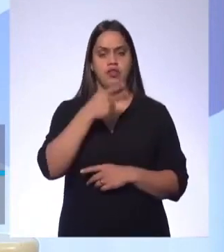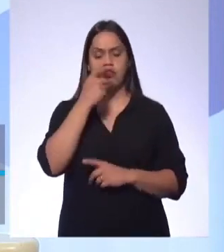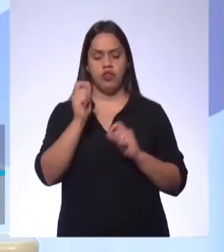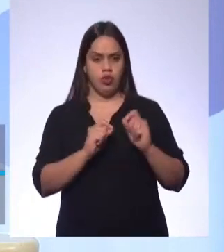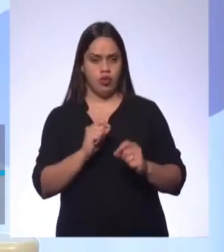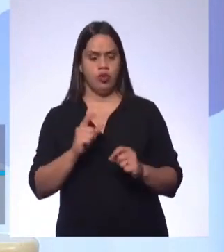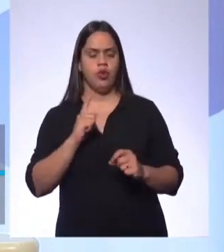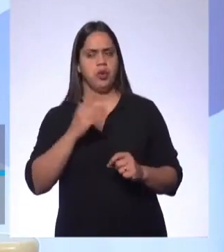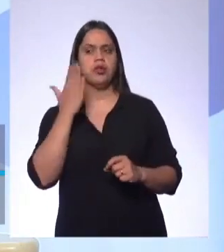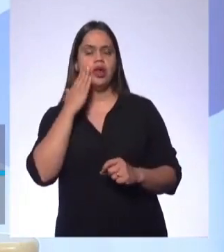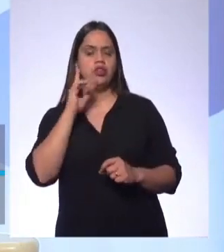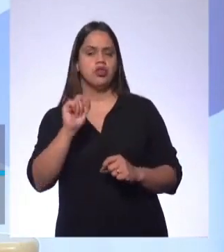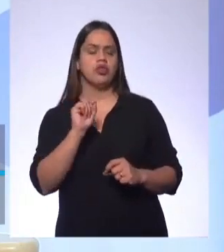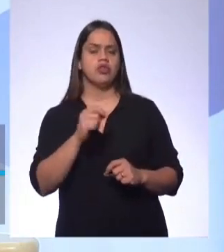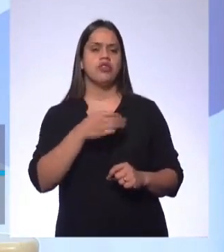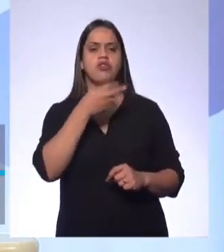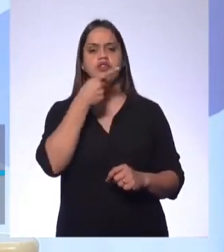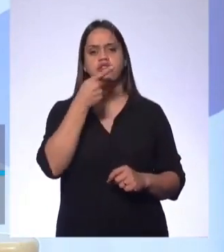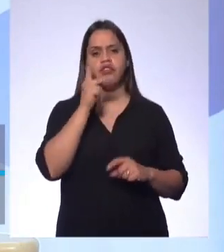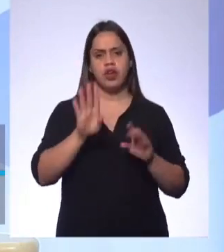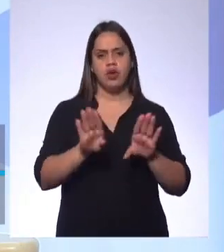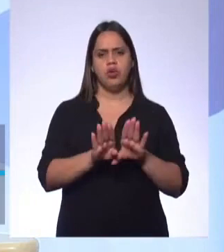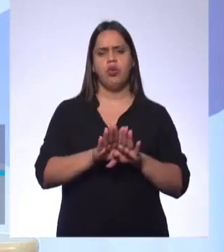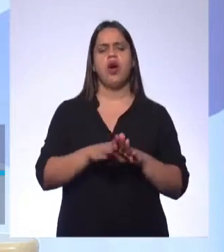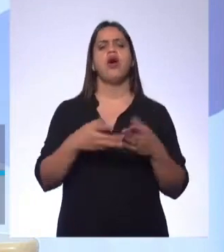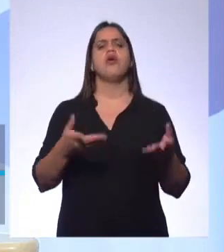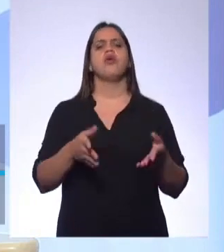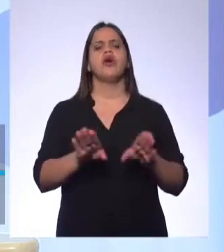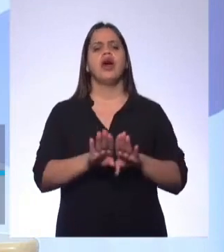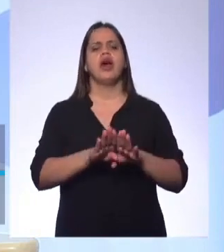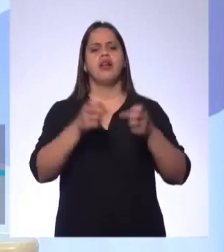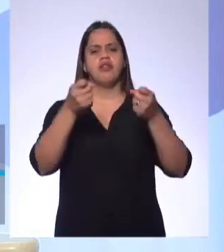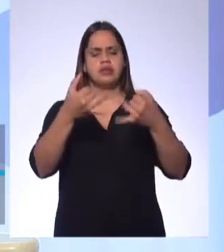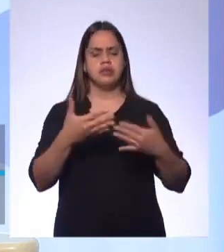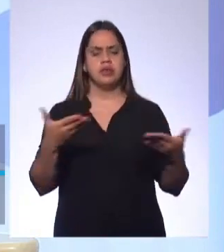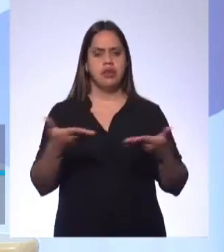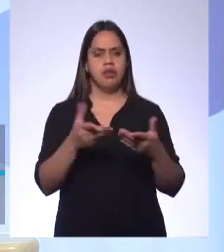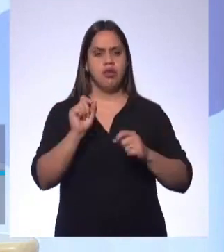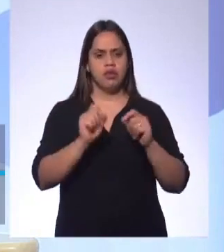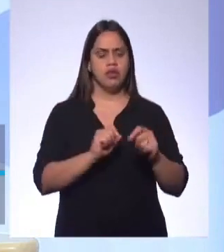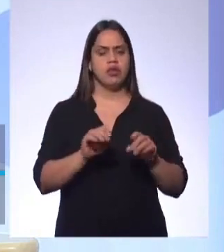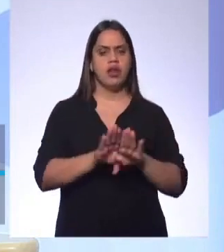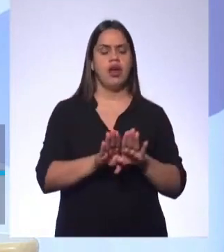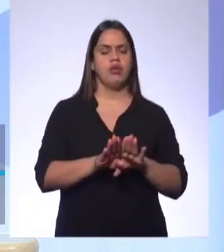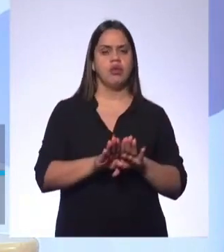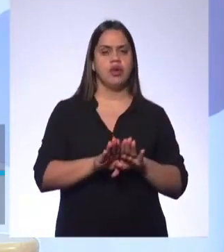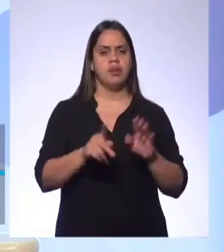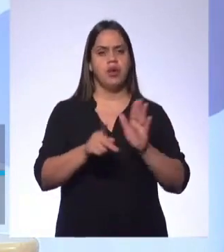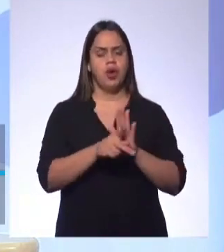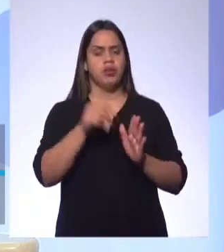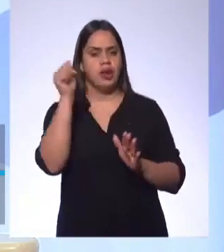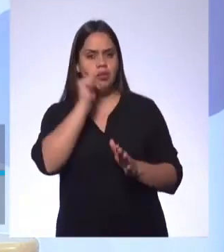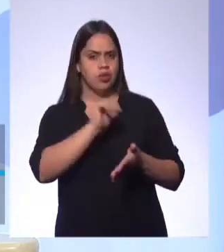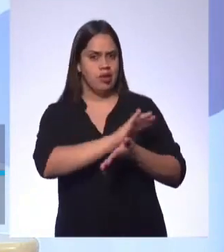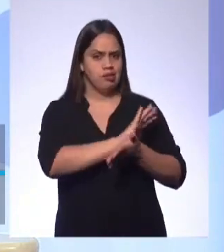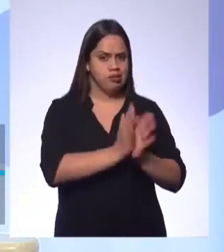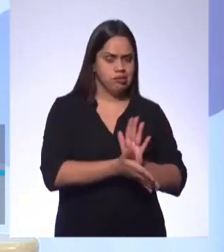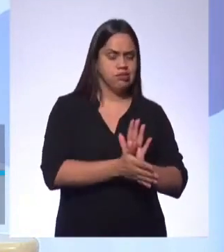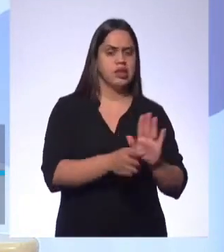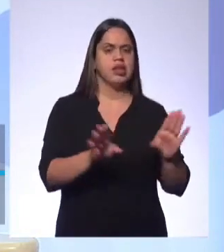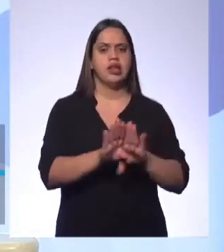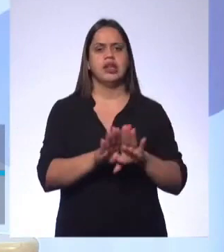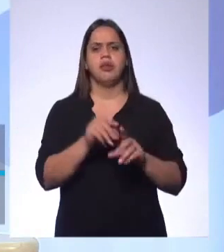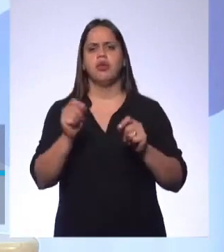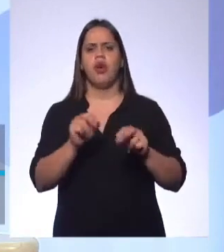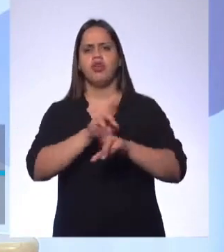senso crítico e a dominação de políticas nocivas, como o feminicídio, né, por exemplo. E eu acho que vai muito de encontro ao que você está falando, Jennifer.